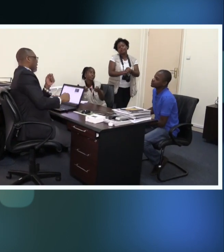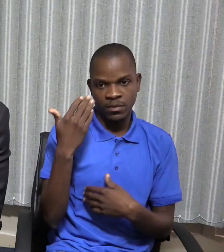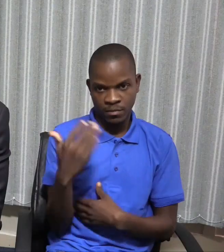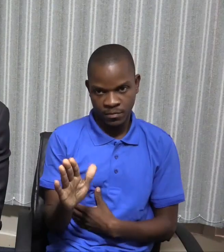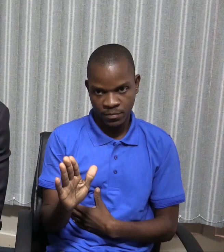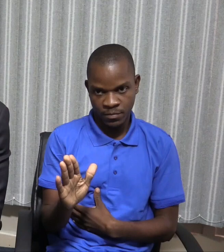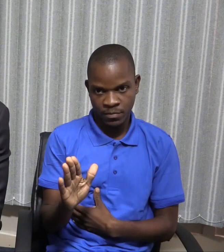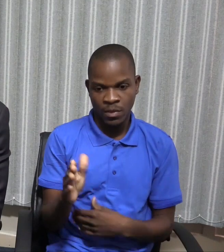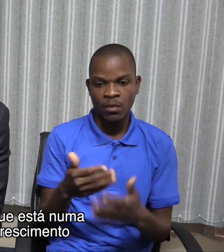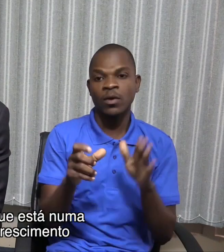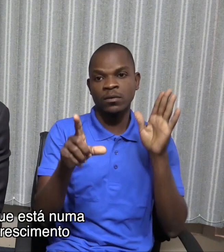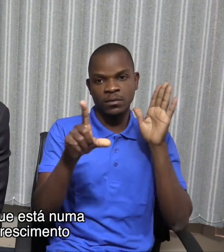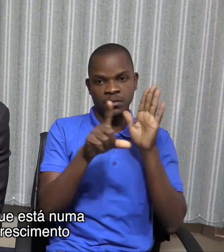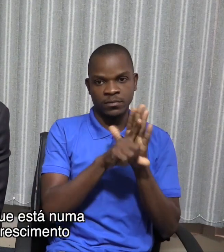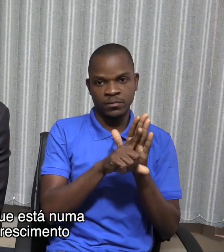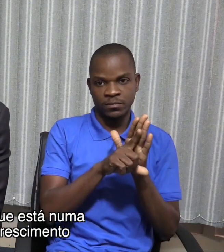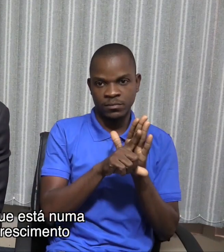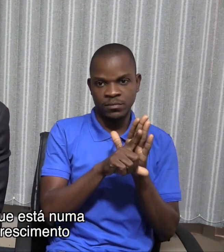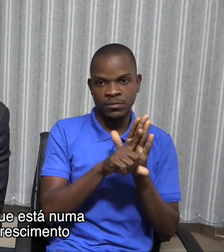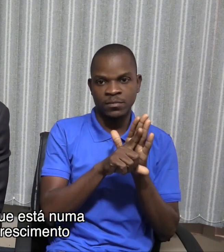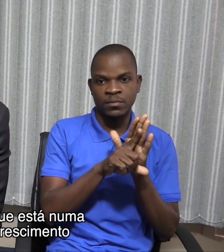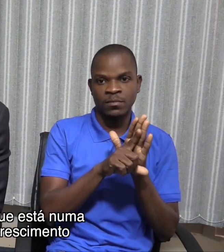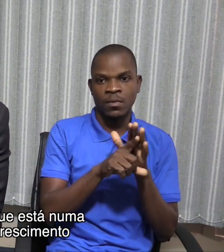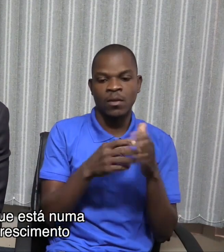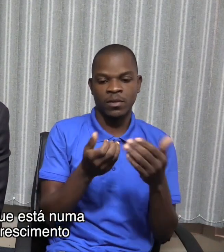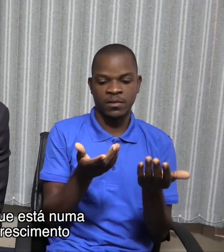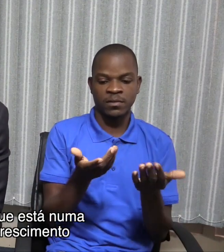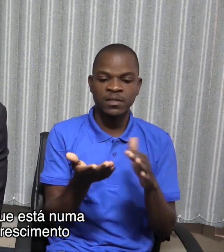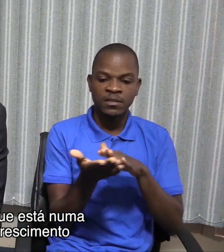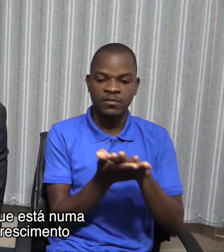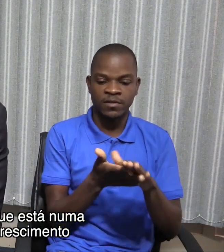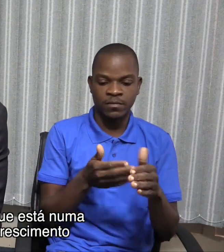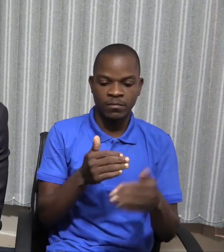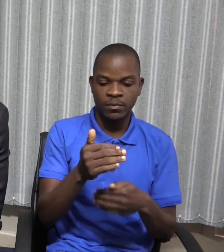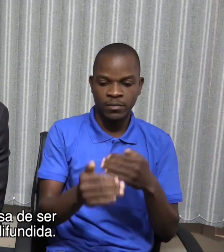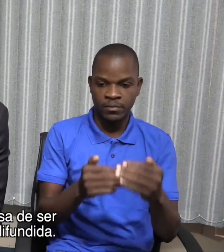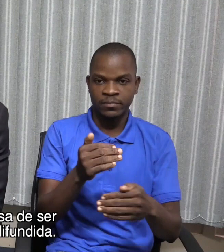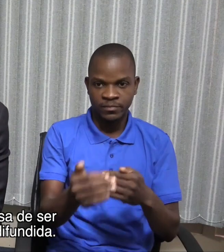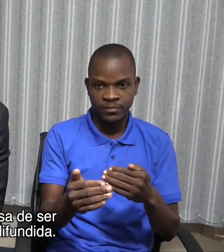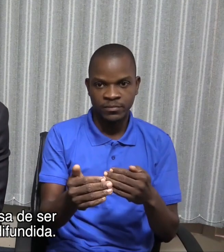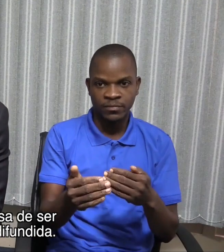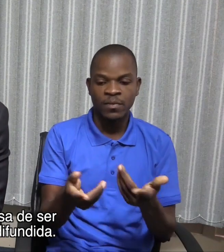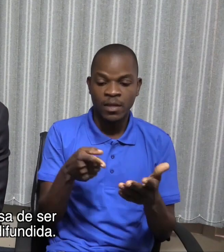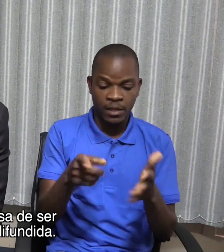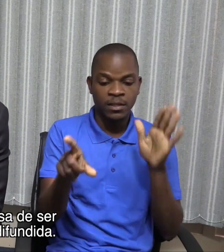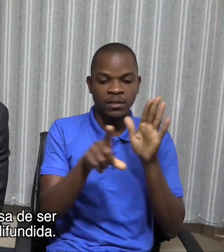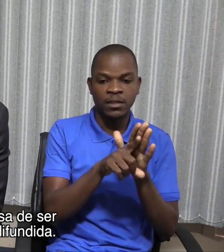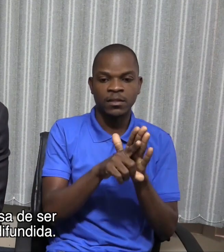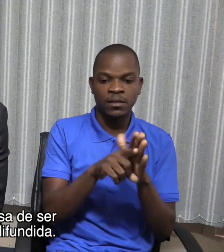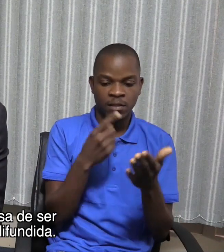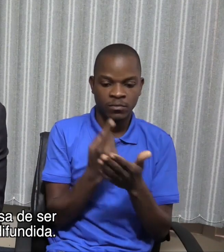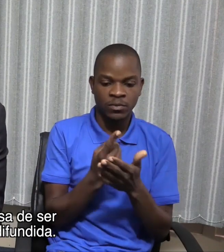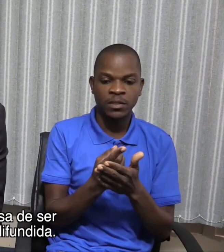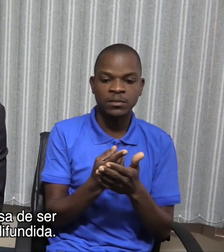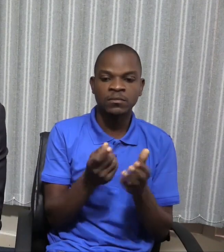É uma lei que está numa fase de crescimento. É uma lei que precisa ser